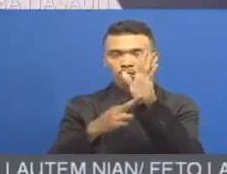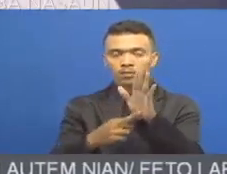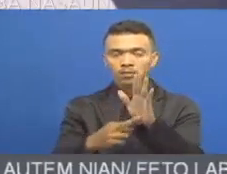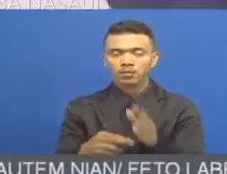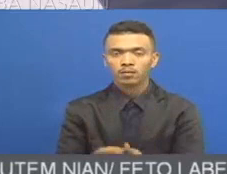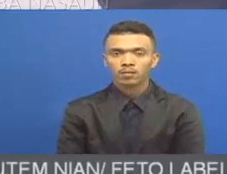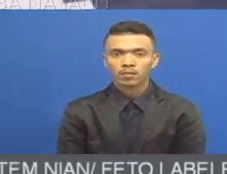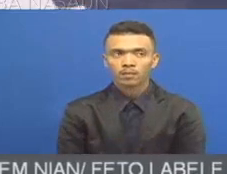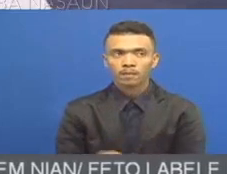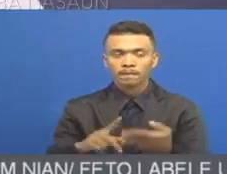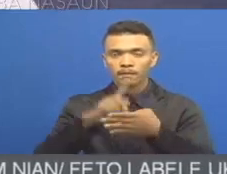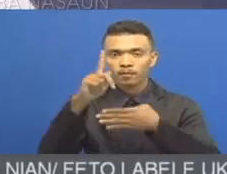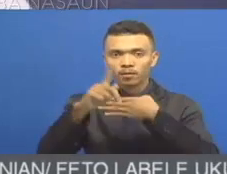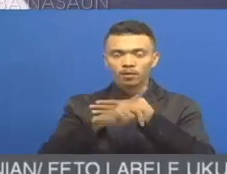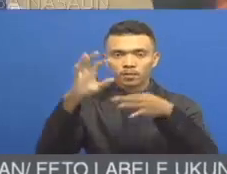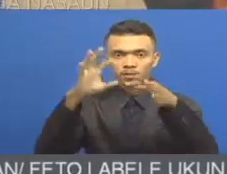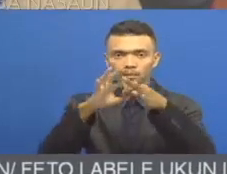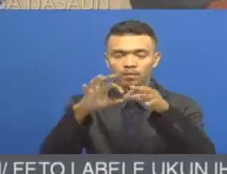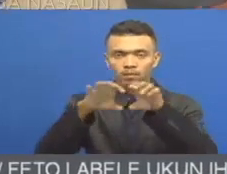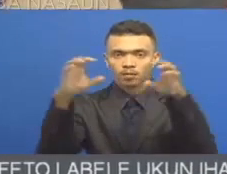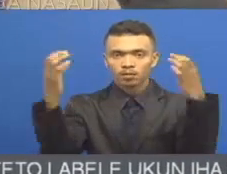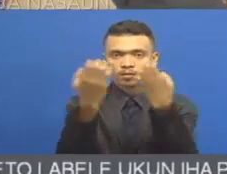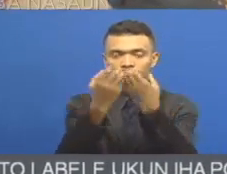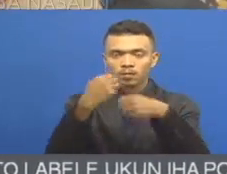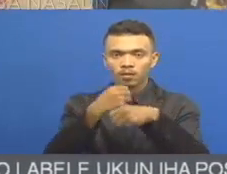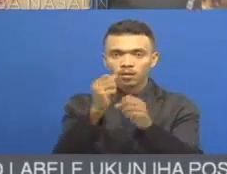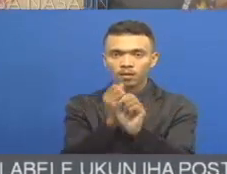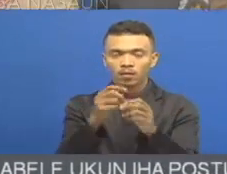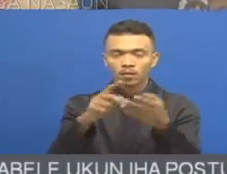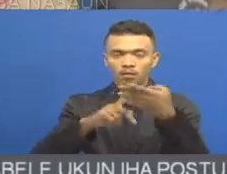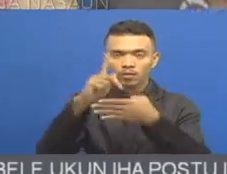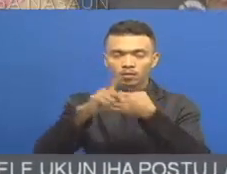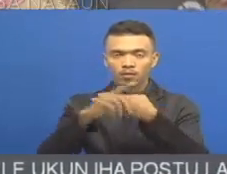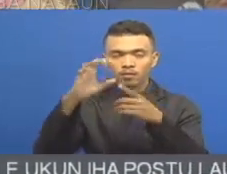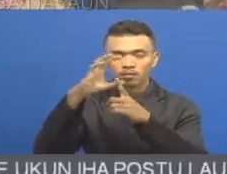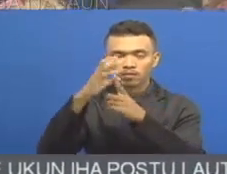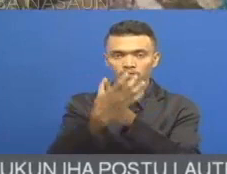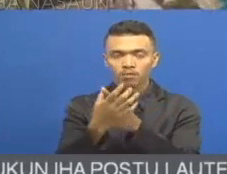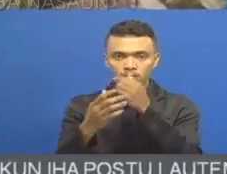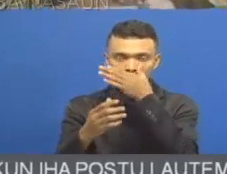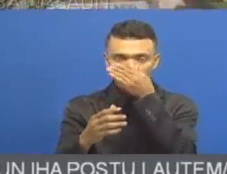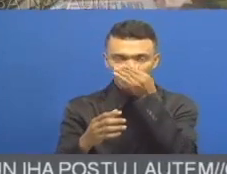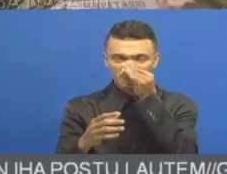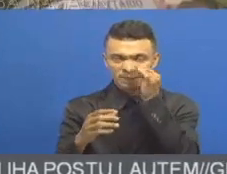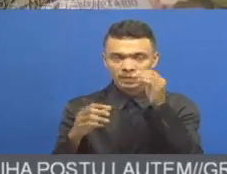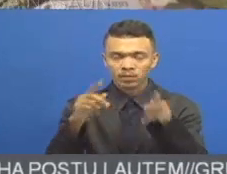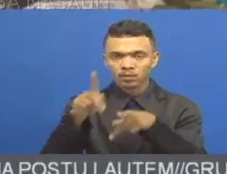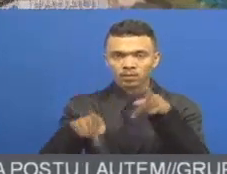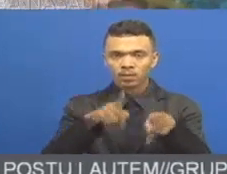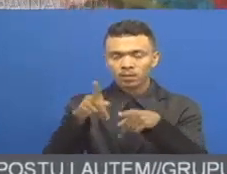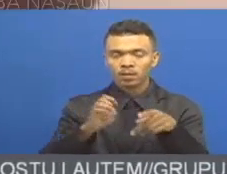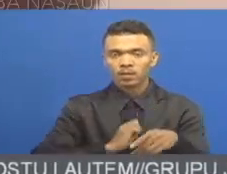desempenho. Programa Hirakne, membro consultivo, halo apreciação liuba programa Tarabandu, atu conselhiza sociedade Iha